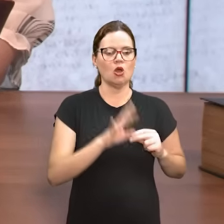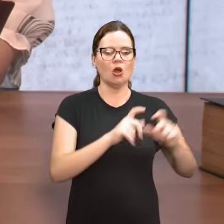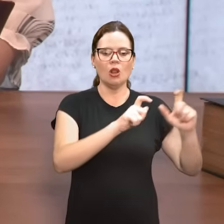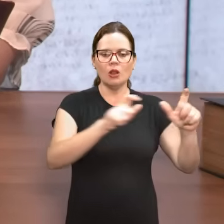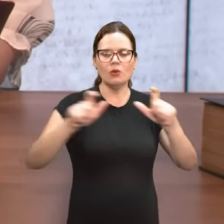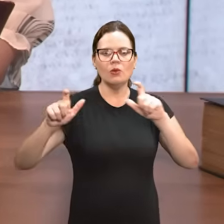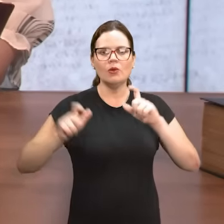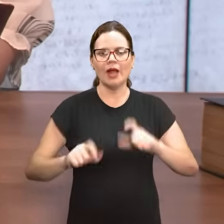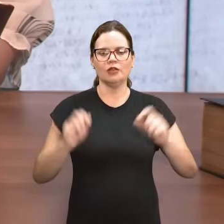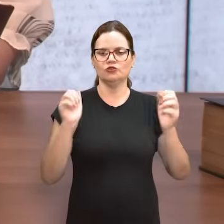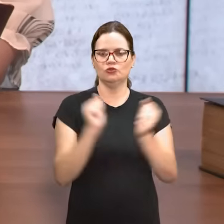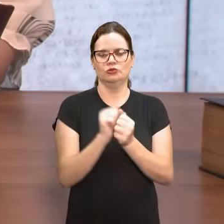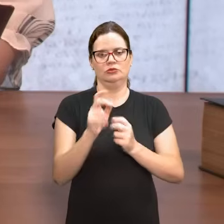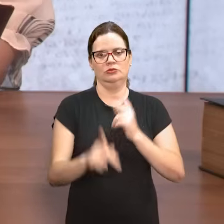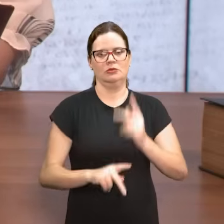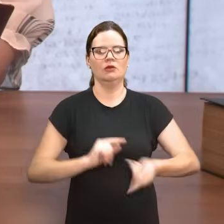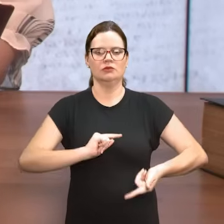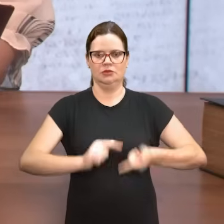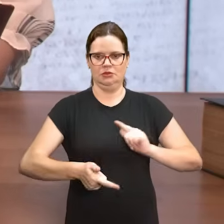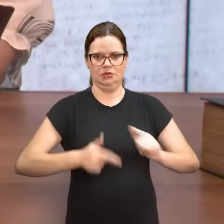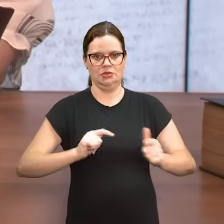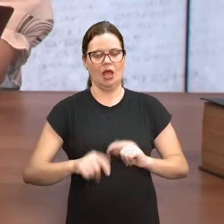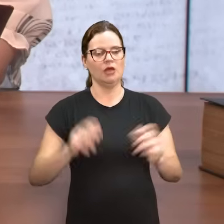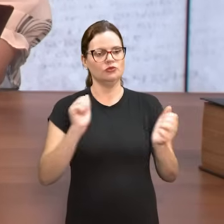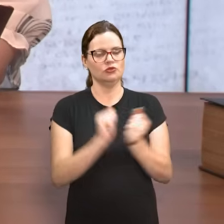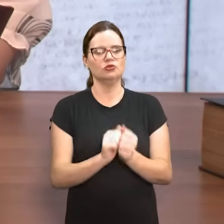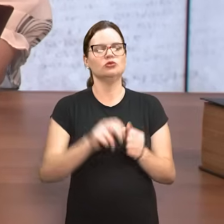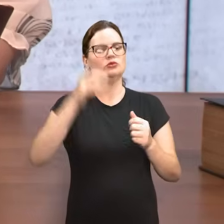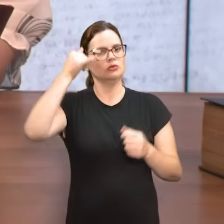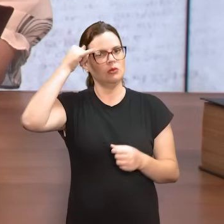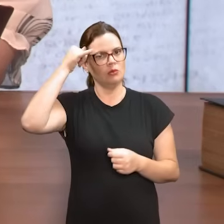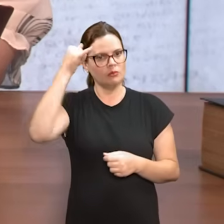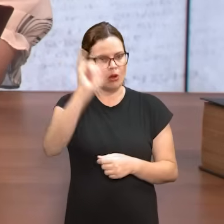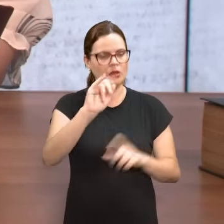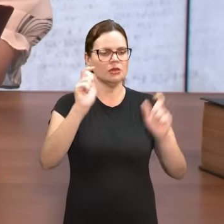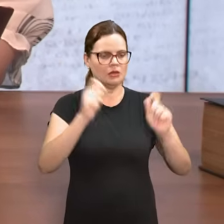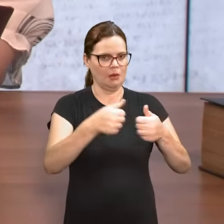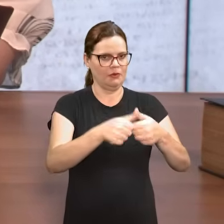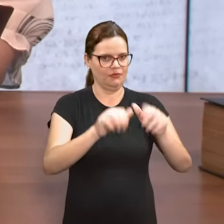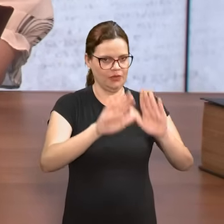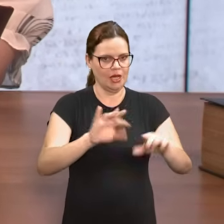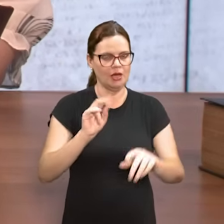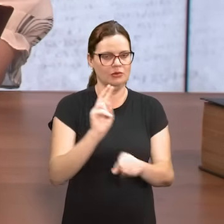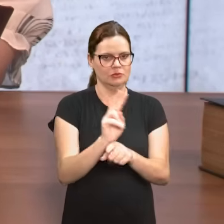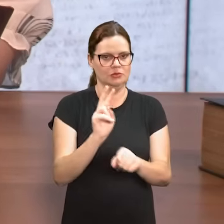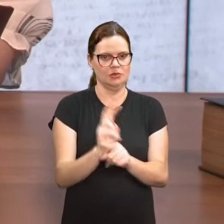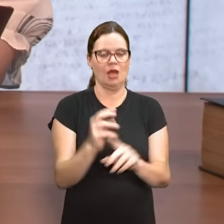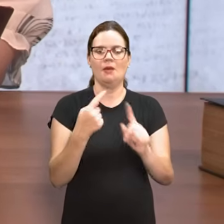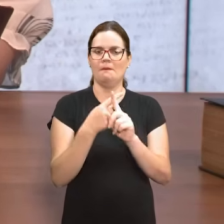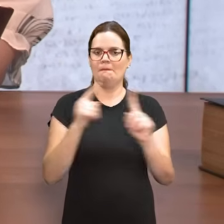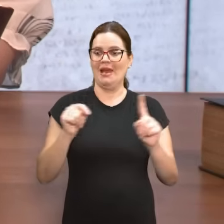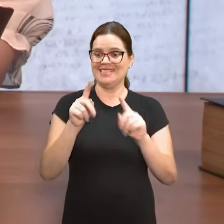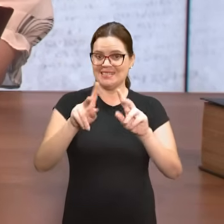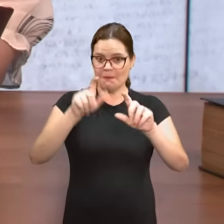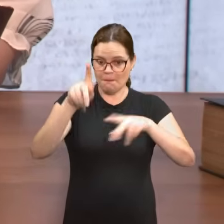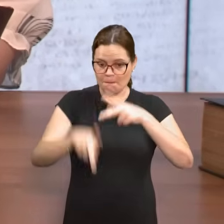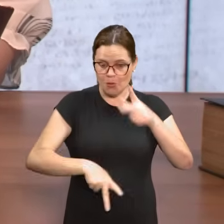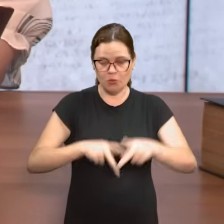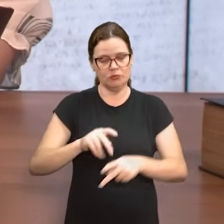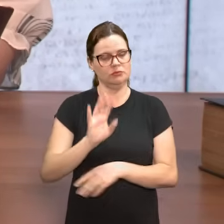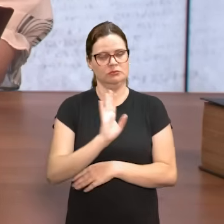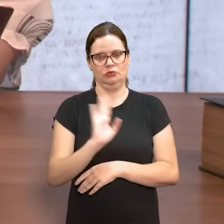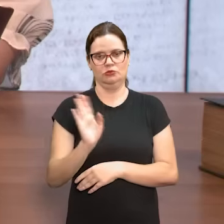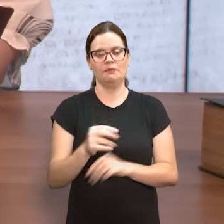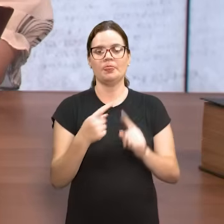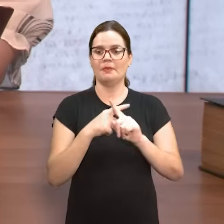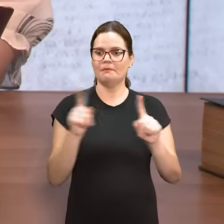para sua possessão. Como o Senhor ordenara a Moisés, assim fizeram os filhos de Israel e